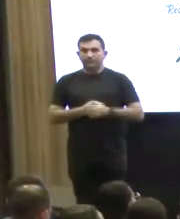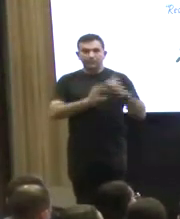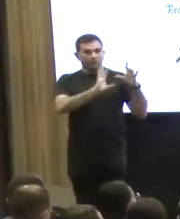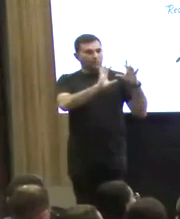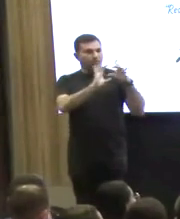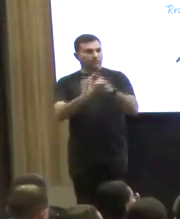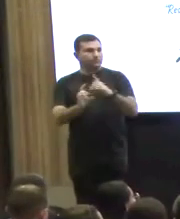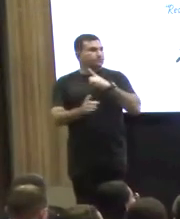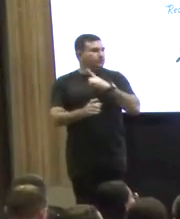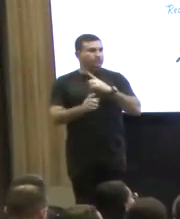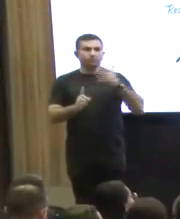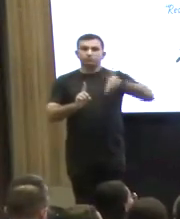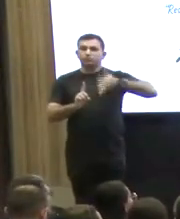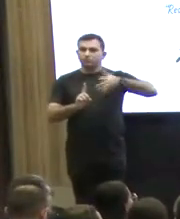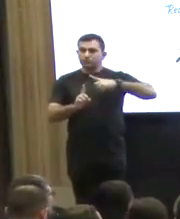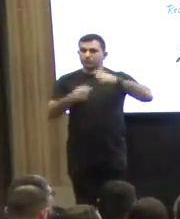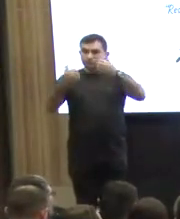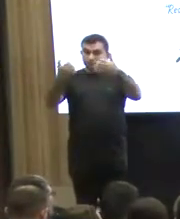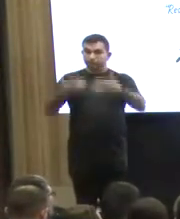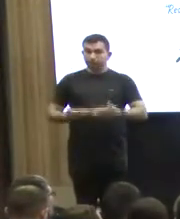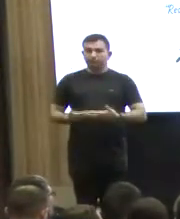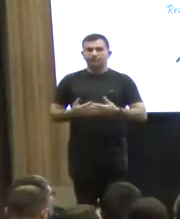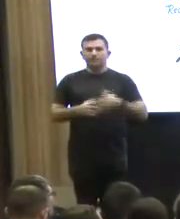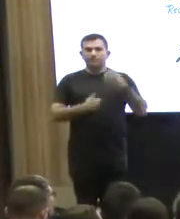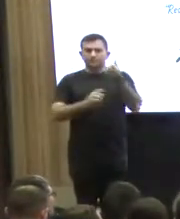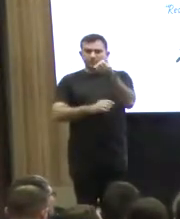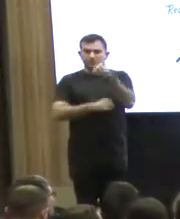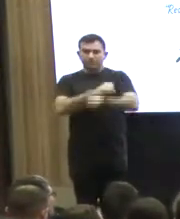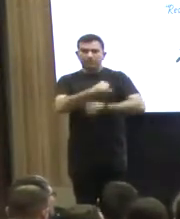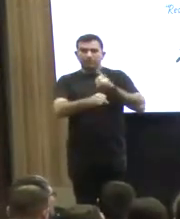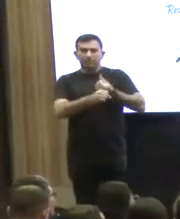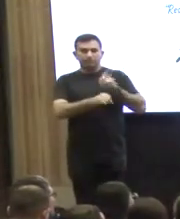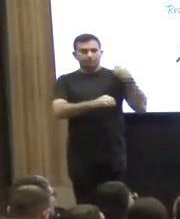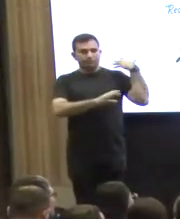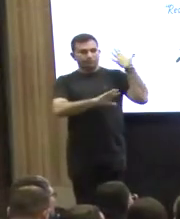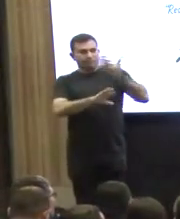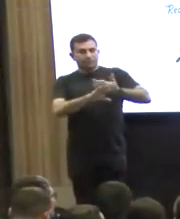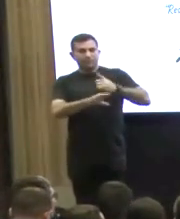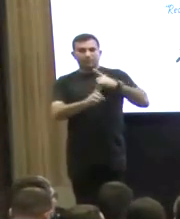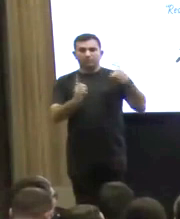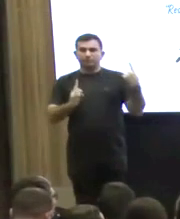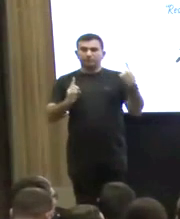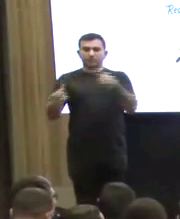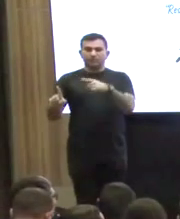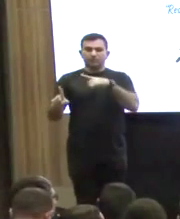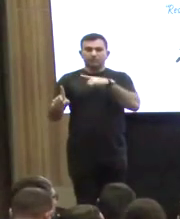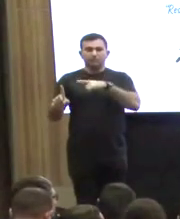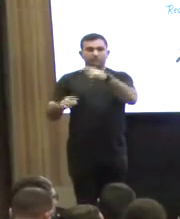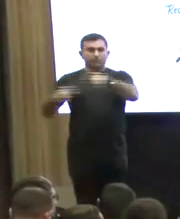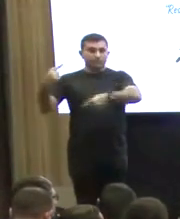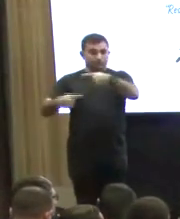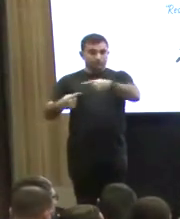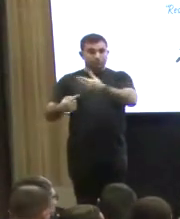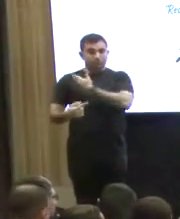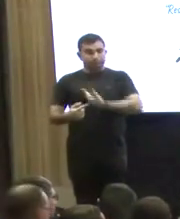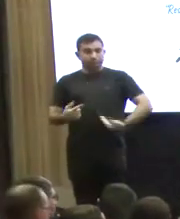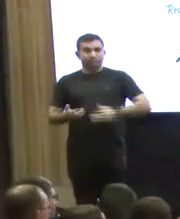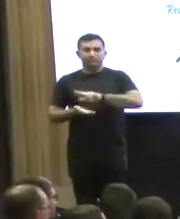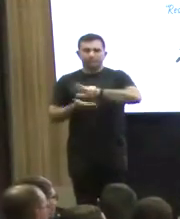temos aí, nos últimos 6 anos, uma série de ataques às políticas públicas de estruturação